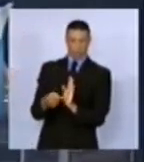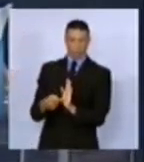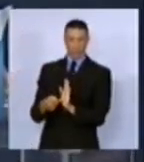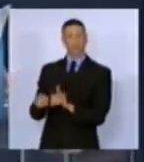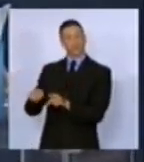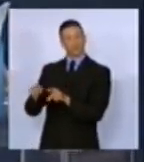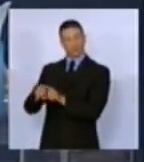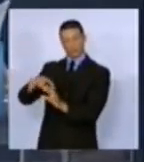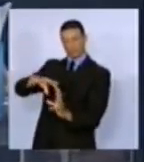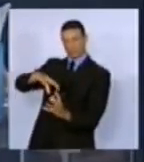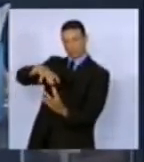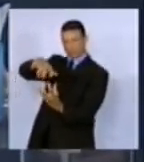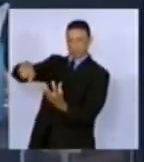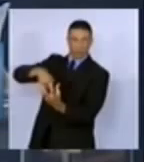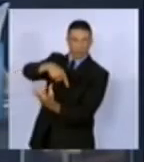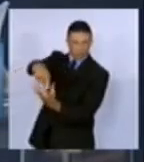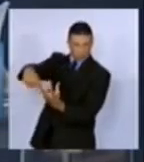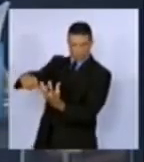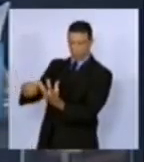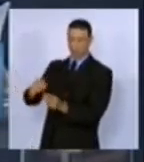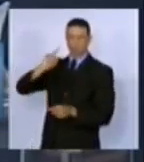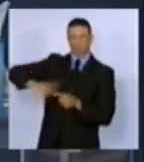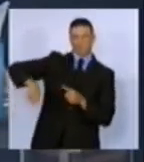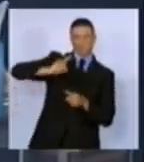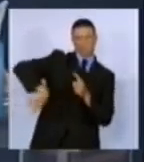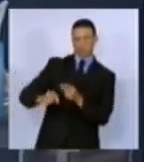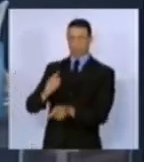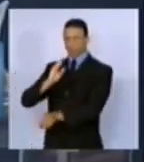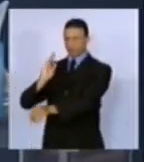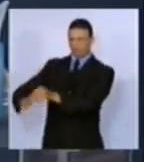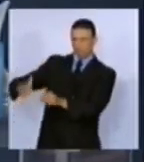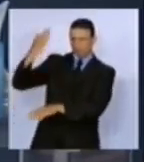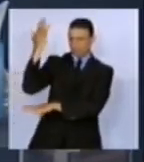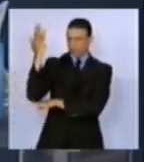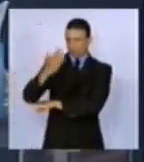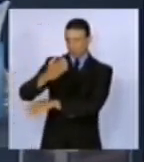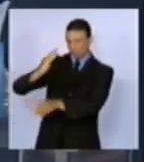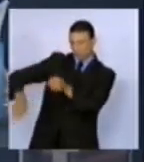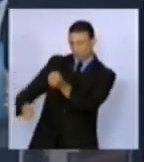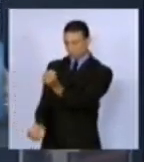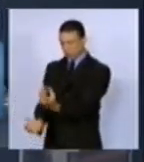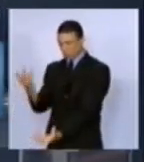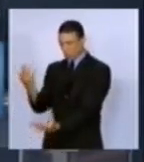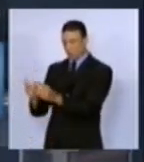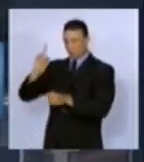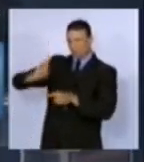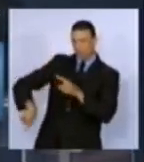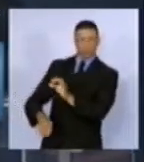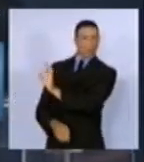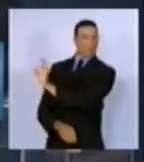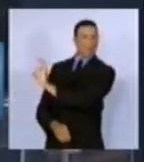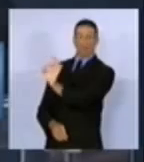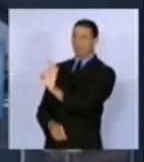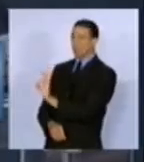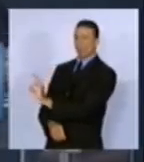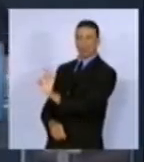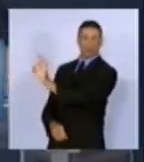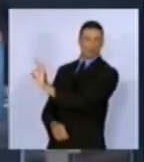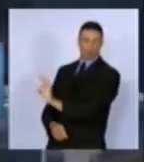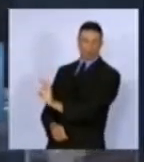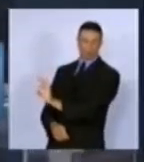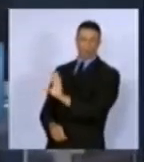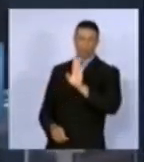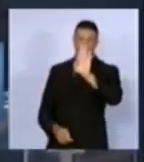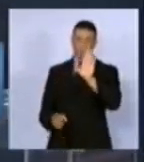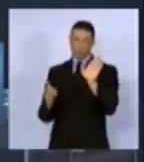internacionais elas não impõem restrição ao corte manual com queima então do meu ponto de vista não a segunda parte